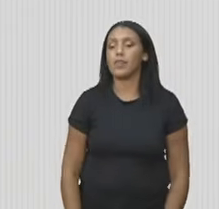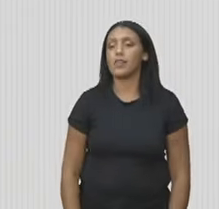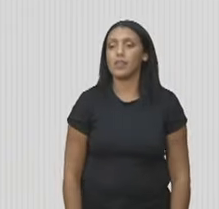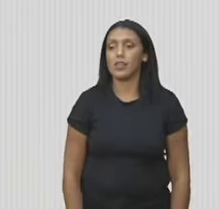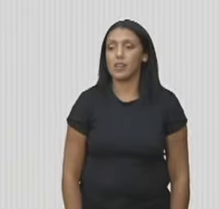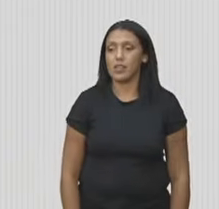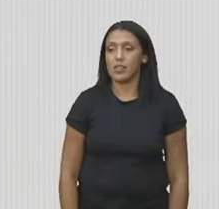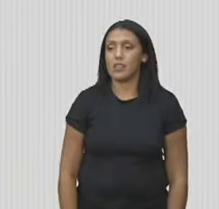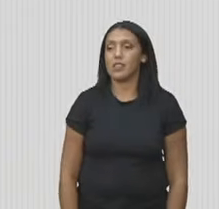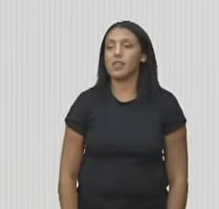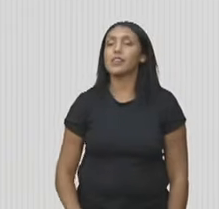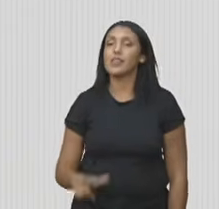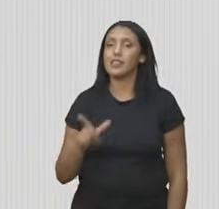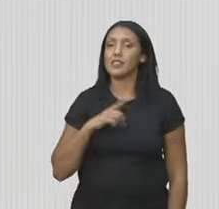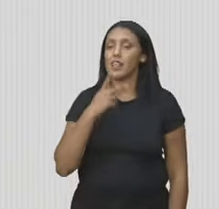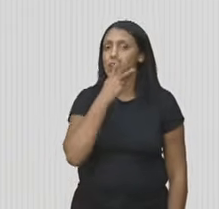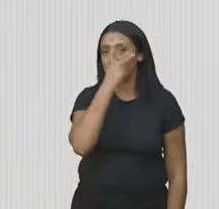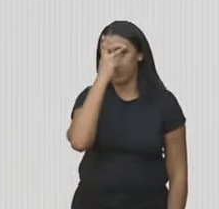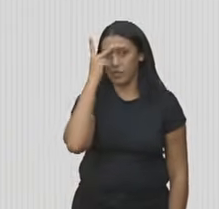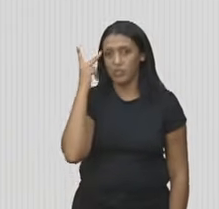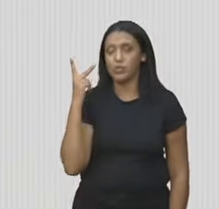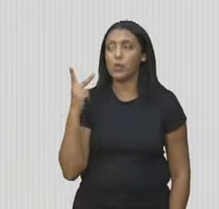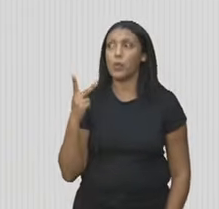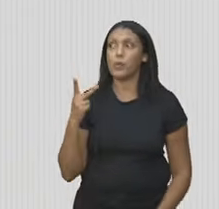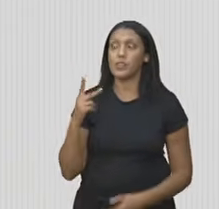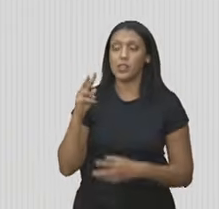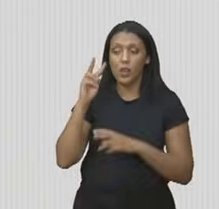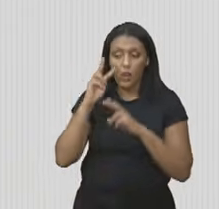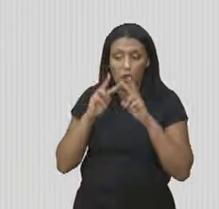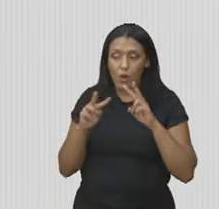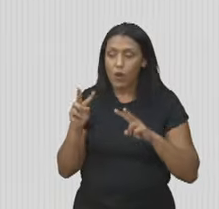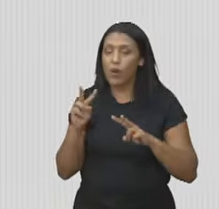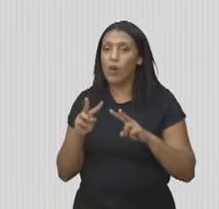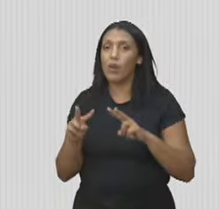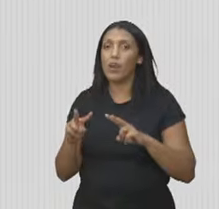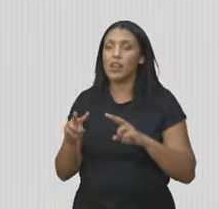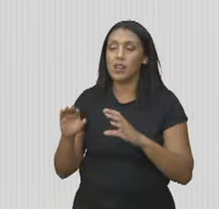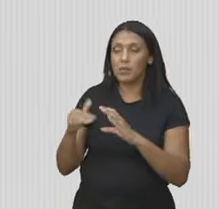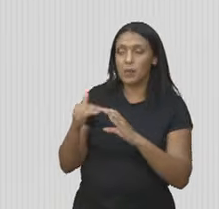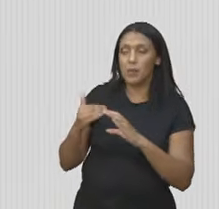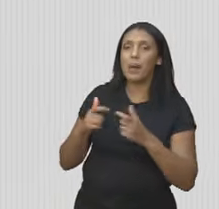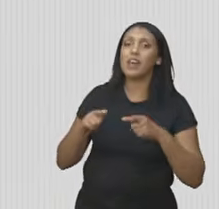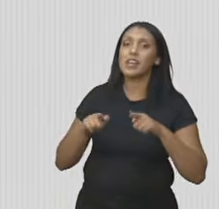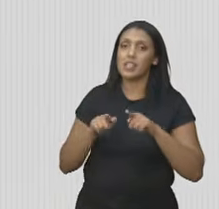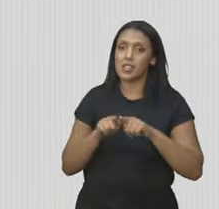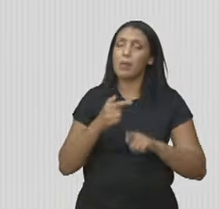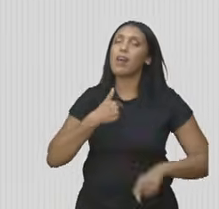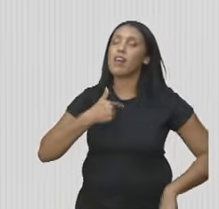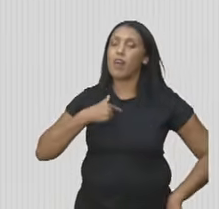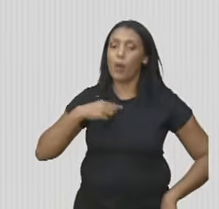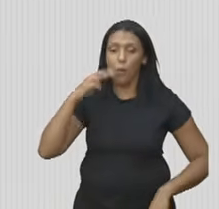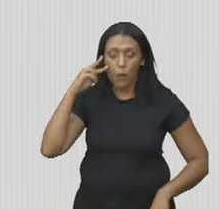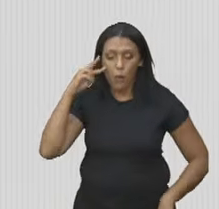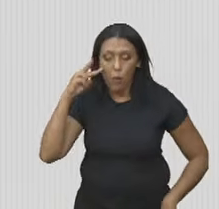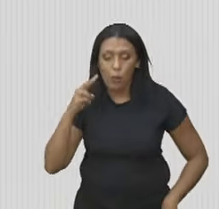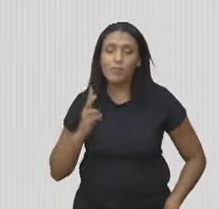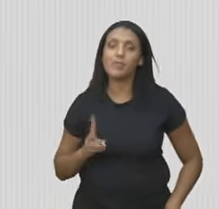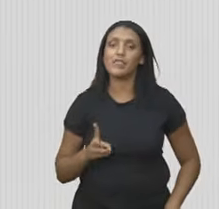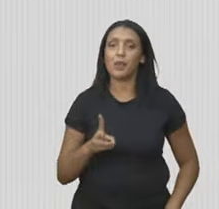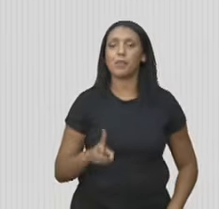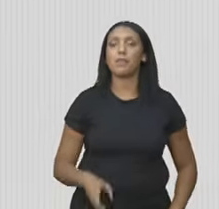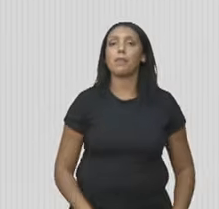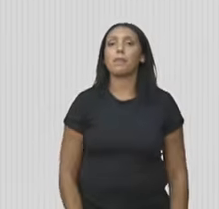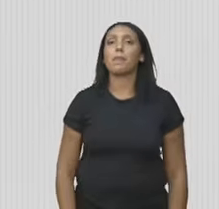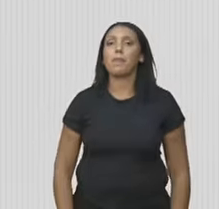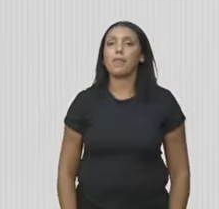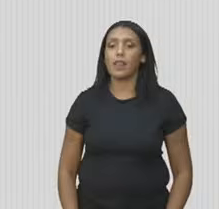computadores lá da assessoria, mas ele está sempre comigo, então estou sempre de olho nas mensagens que chegam. Esse primeiro número é só o WhatsApp, a gente não atende telefonema por ele, é